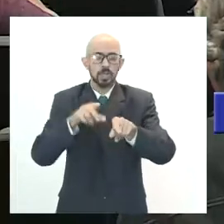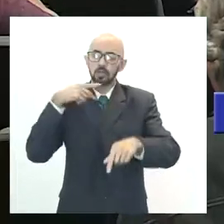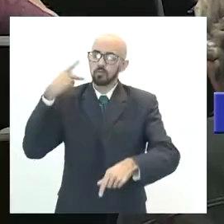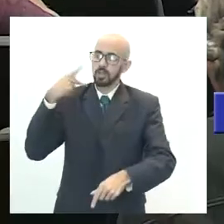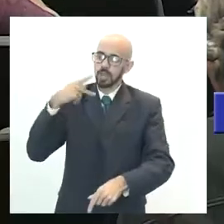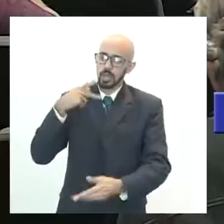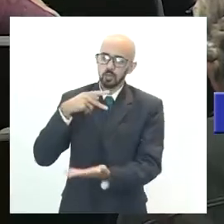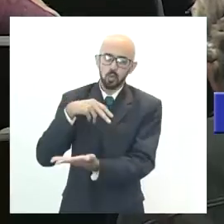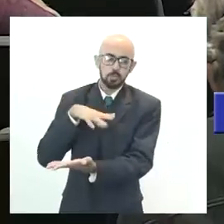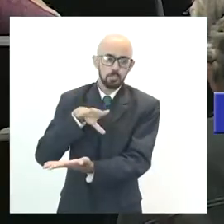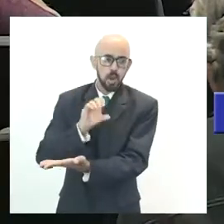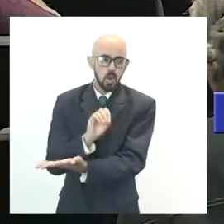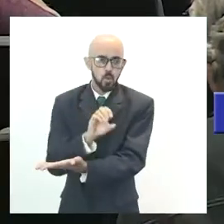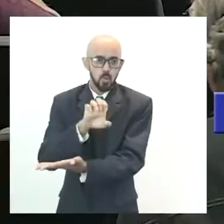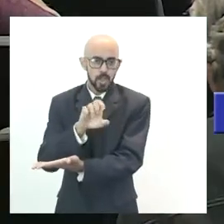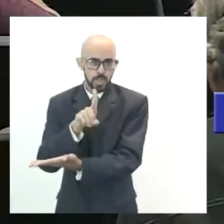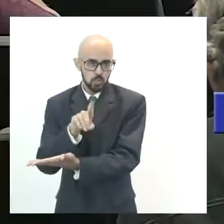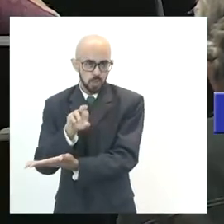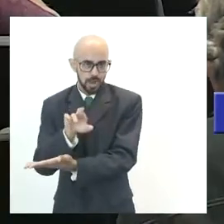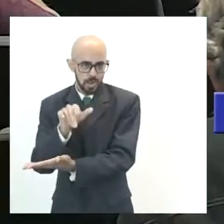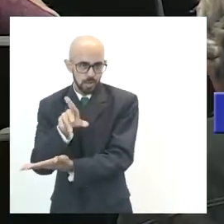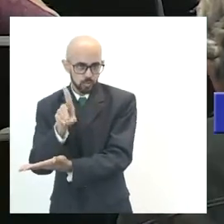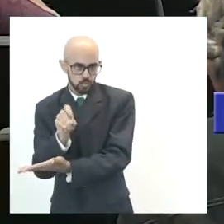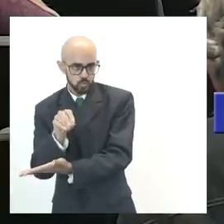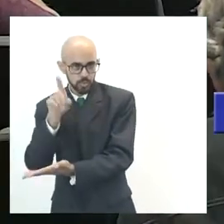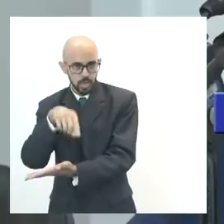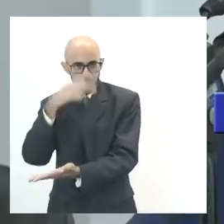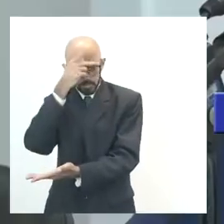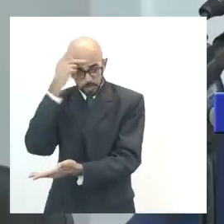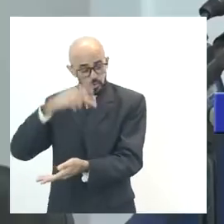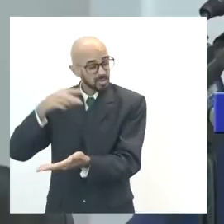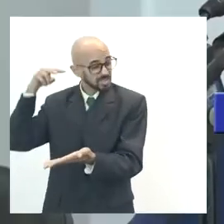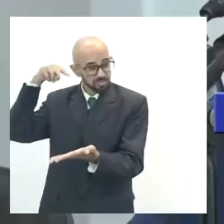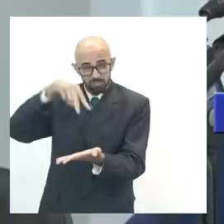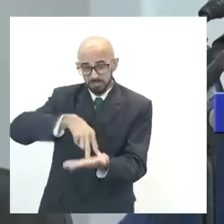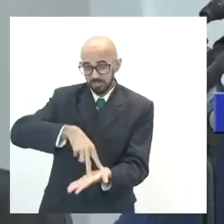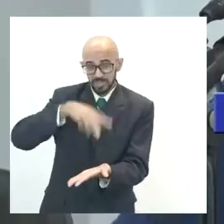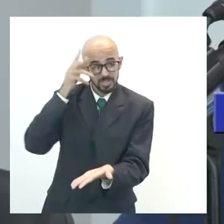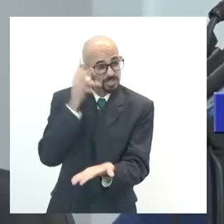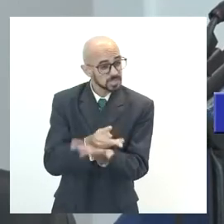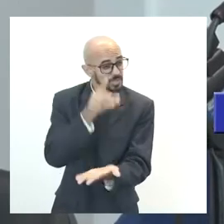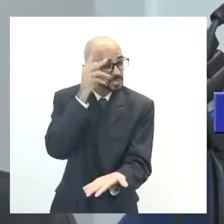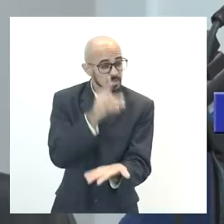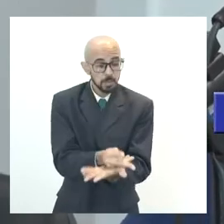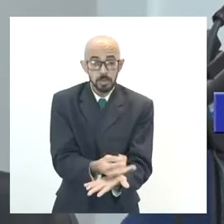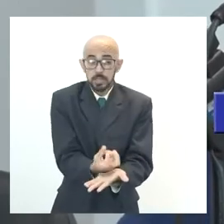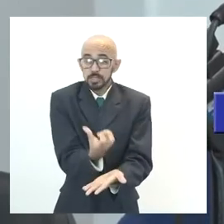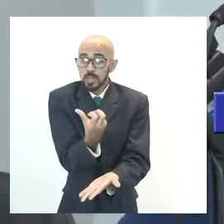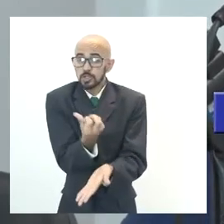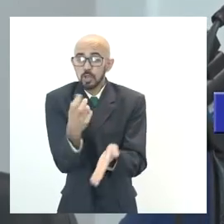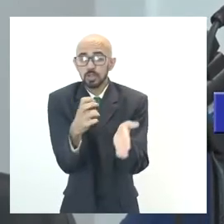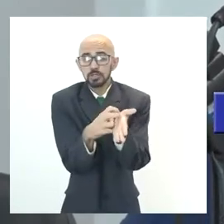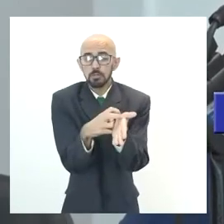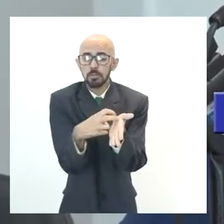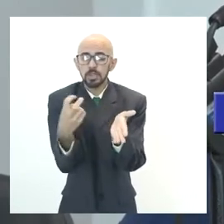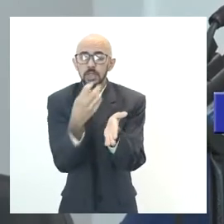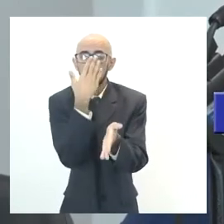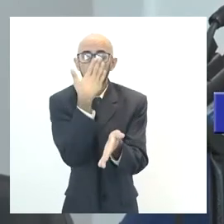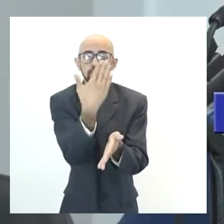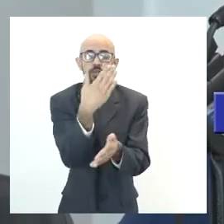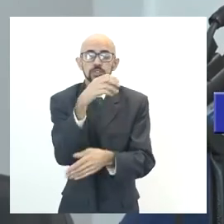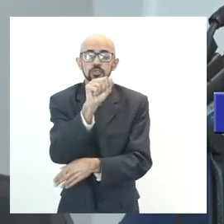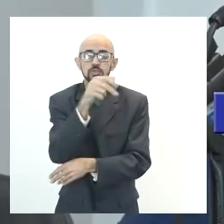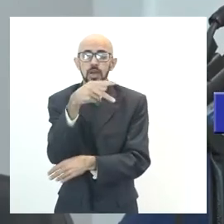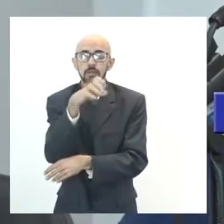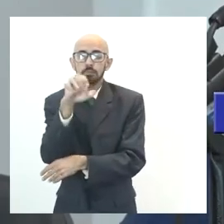que uma pessoa que sempre esteve presente e na retaguarda nas 6 horas da manhã na frente do AP nós